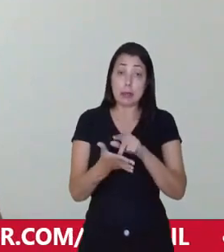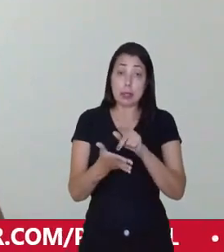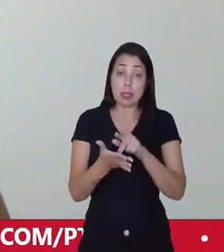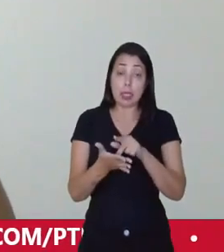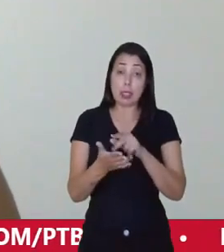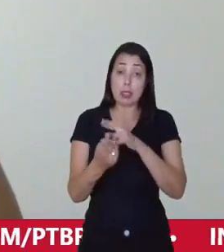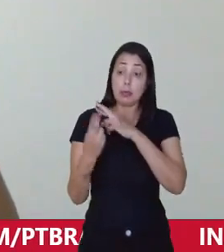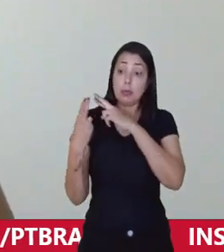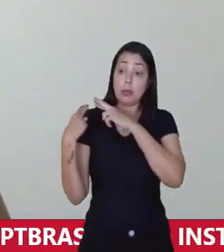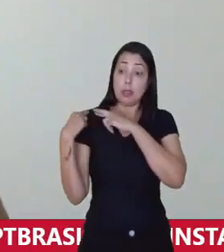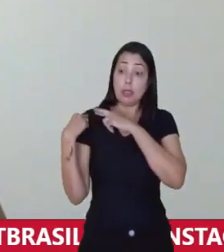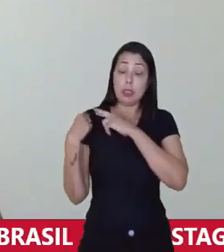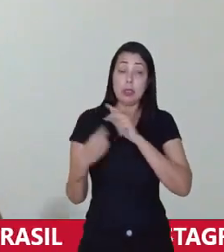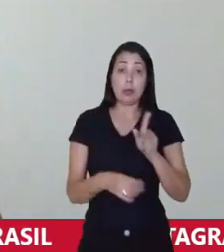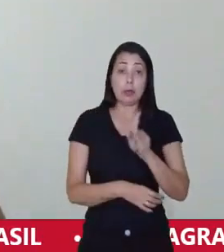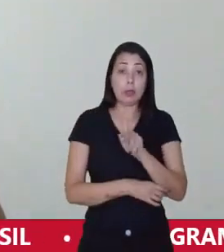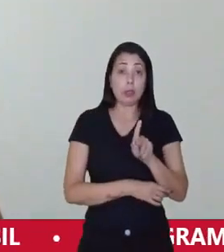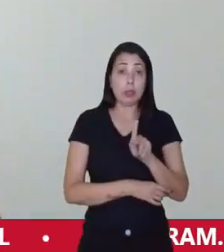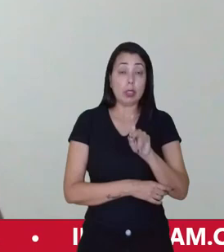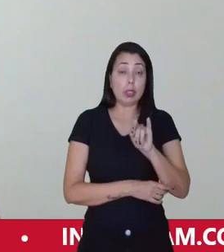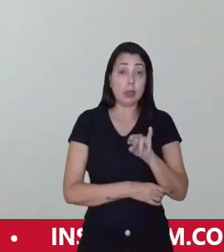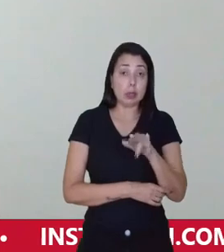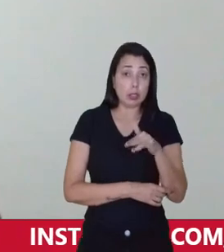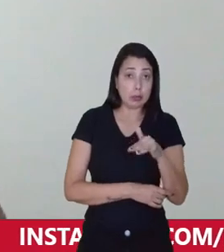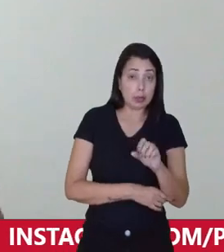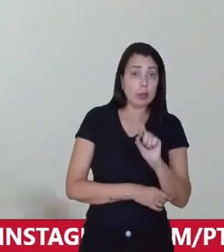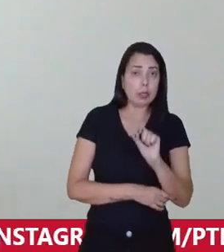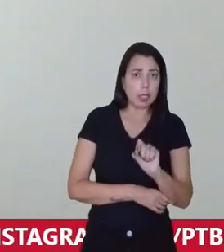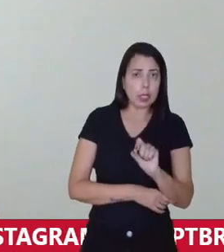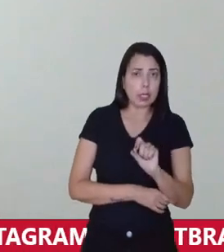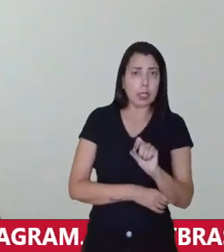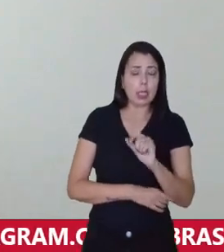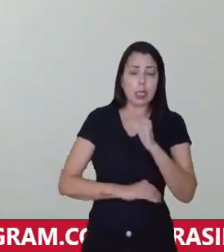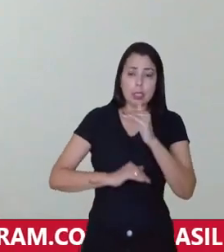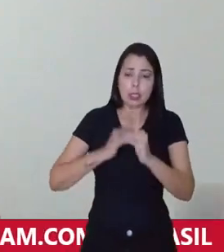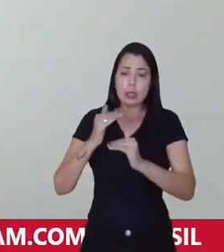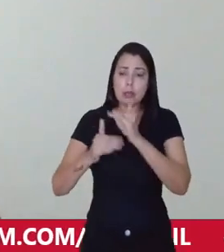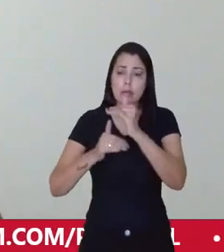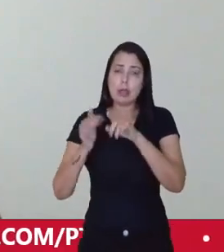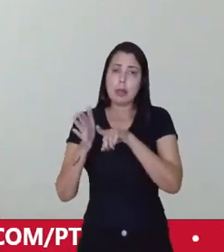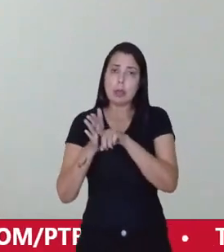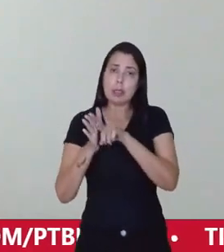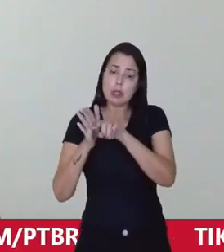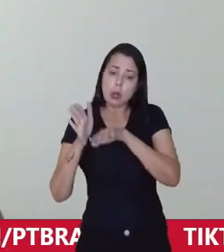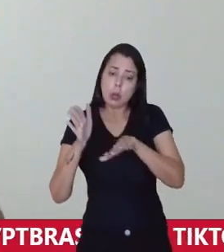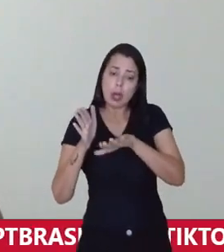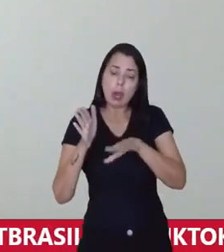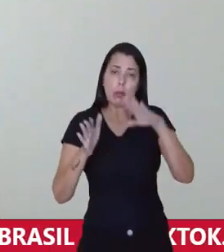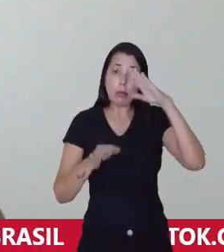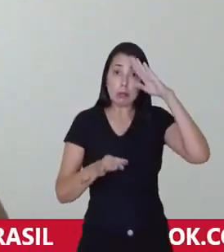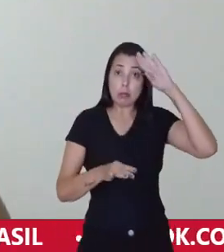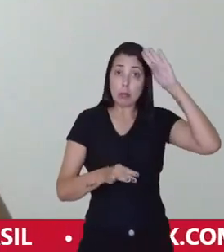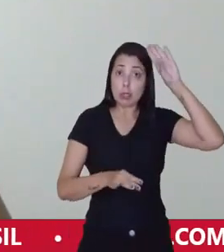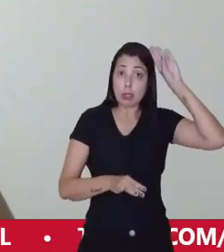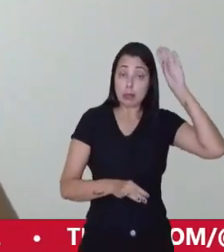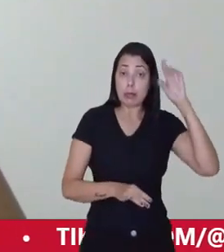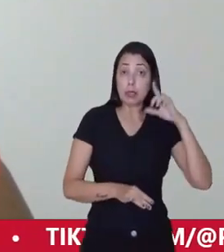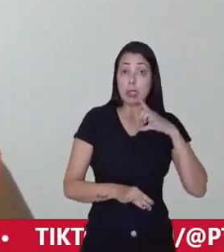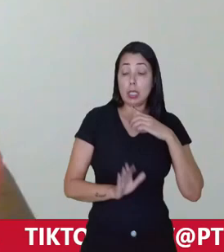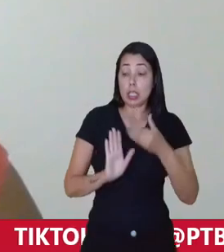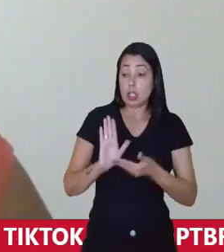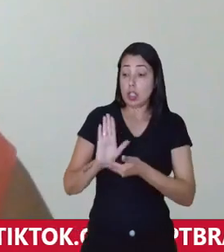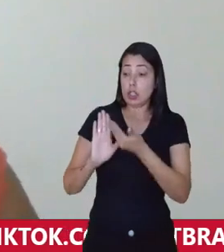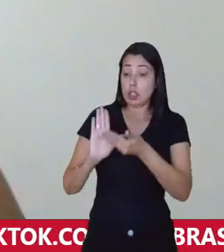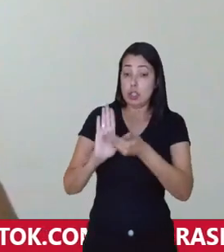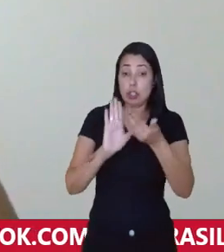papel da professora Fúvia Rosenberg, ela começa, então, a desenvolver pesquisas no âmbito acadêmico que tira as crianças